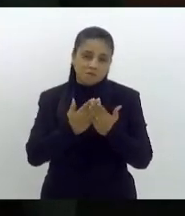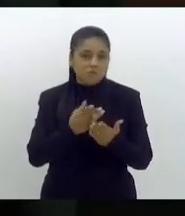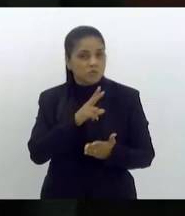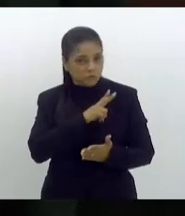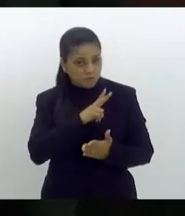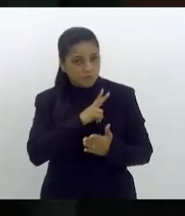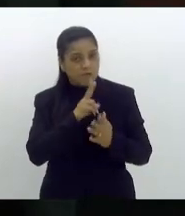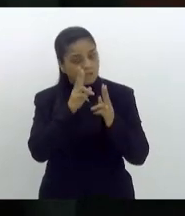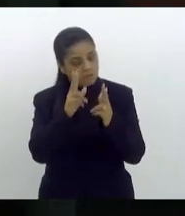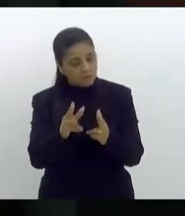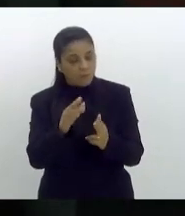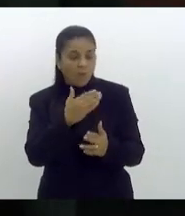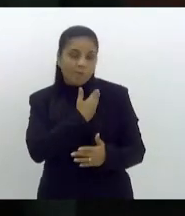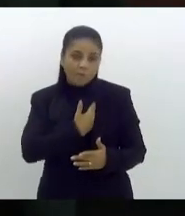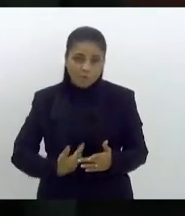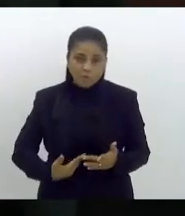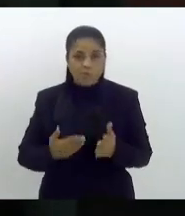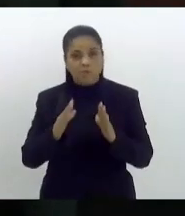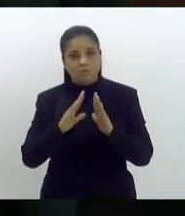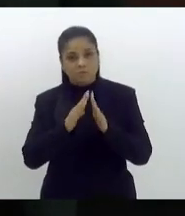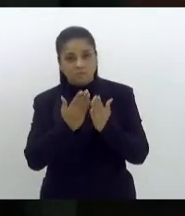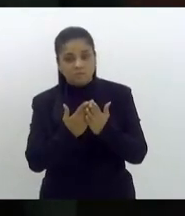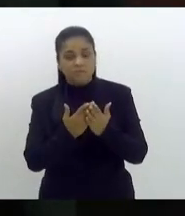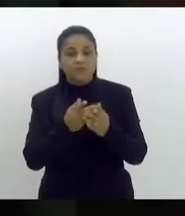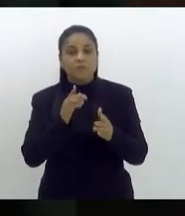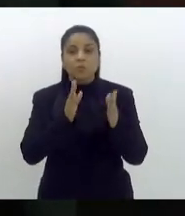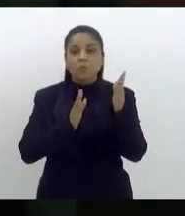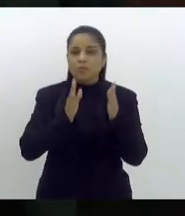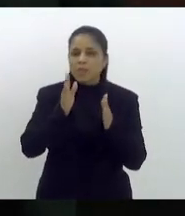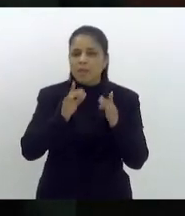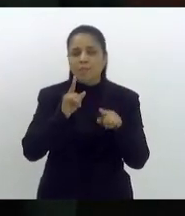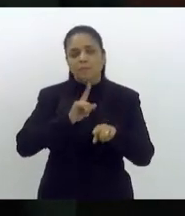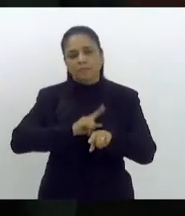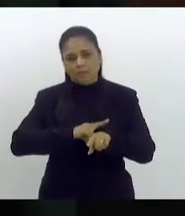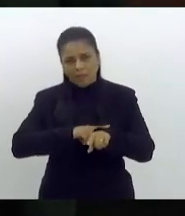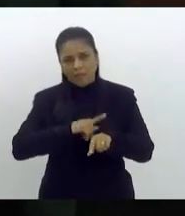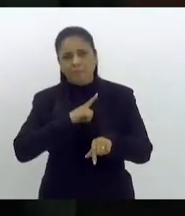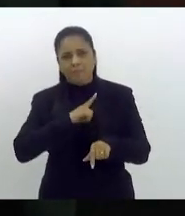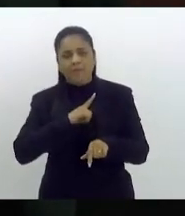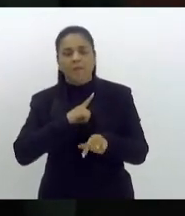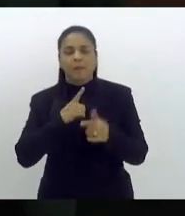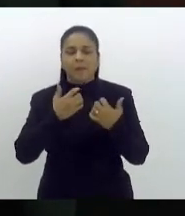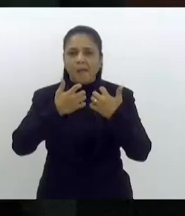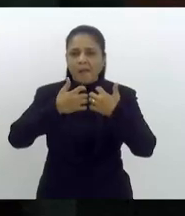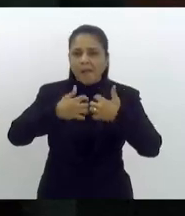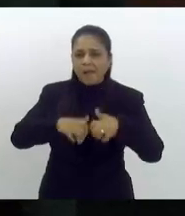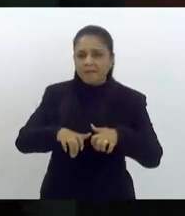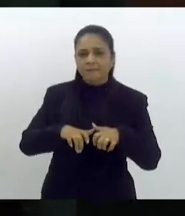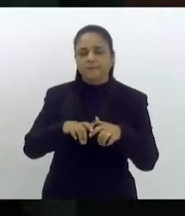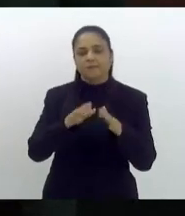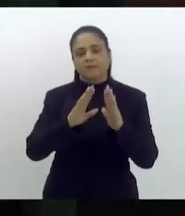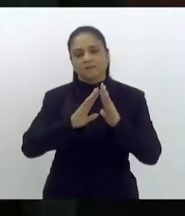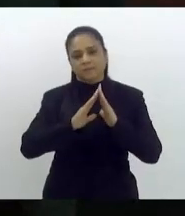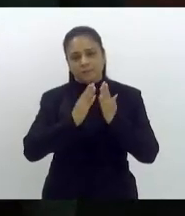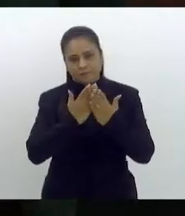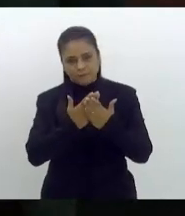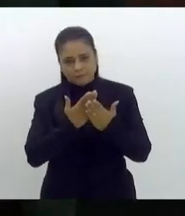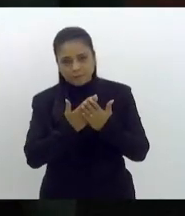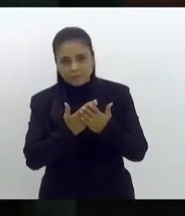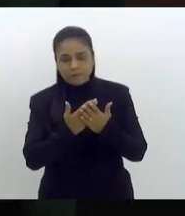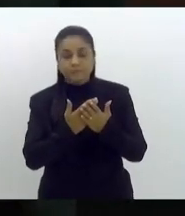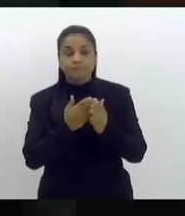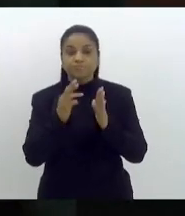a gente dá um tempo para as Cantina se adaptarem agora que essa é uma regra importante que